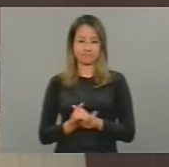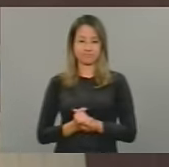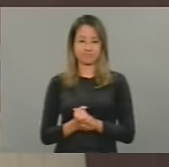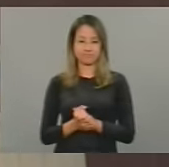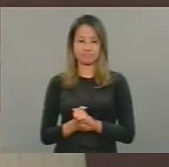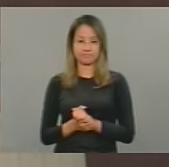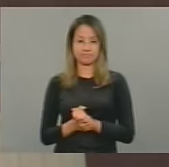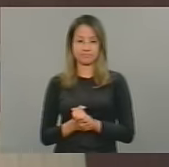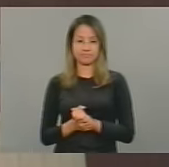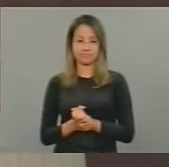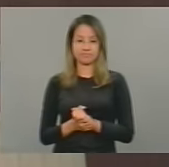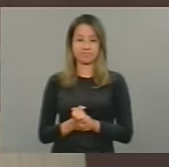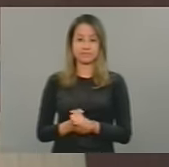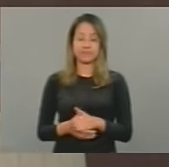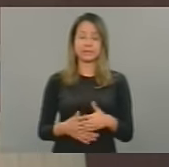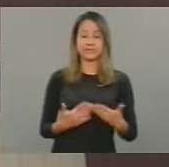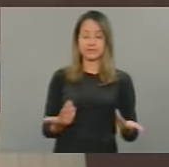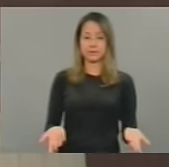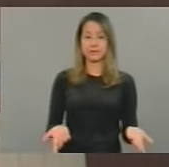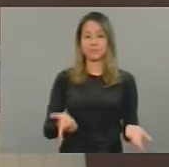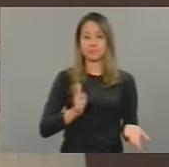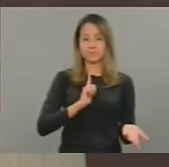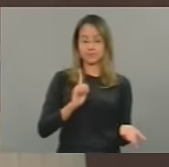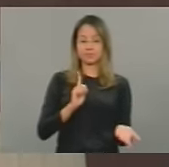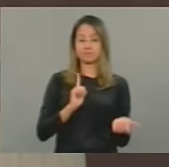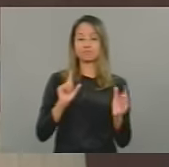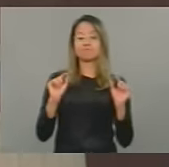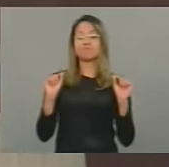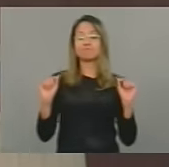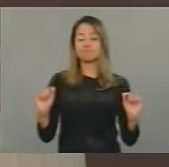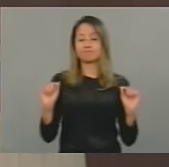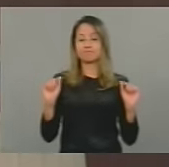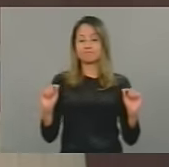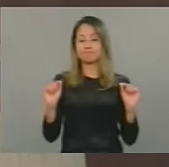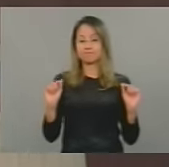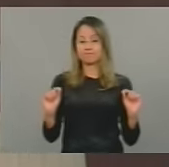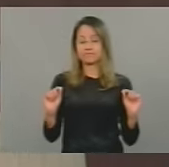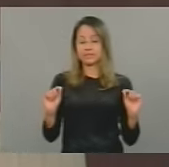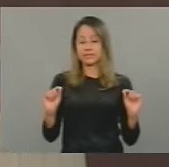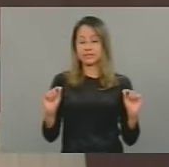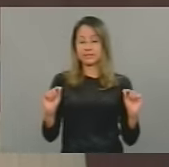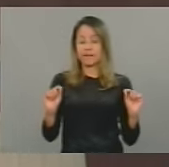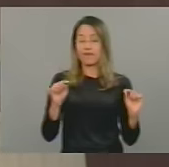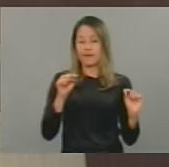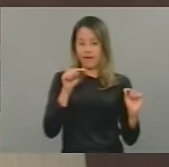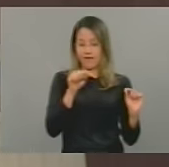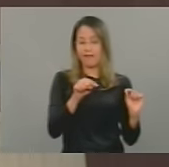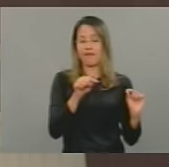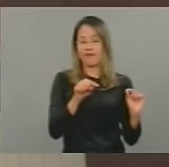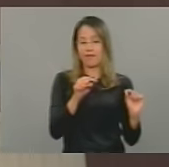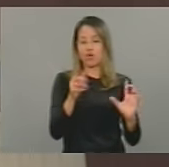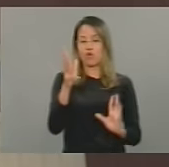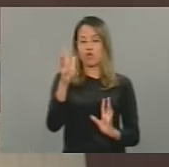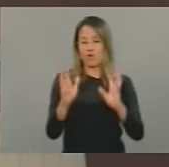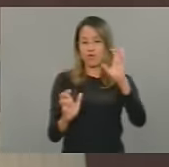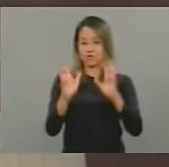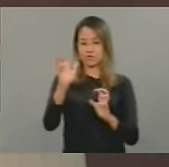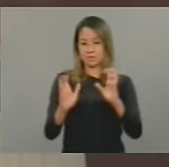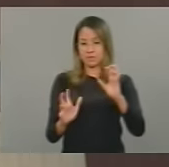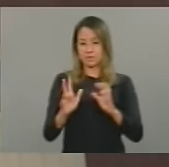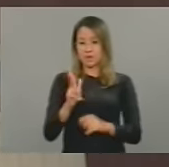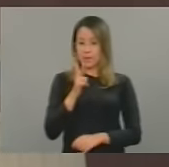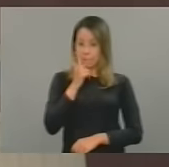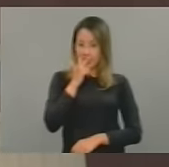e que flerta abertamente com o fascismo. Abraçam